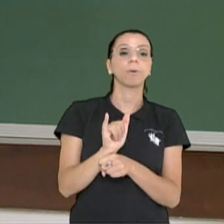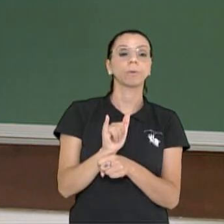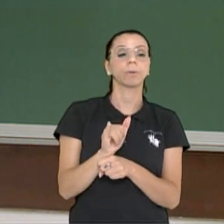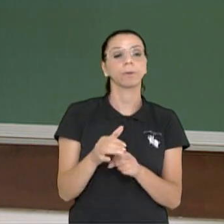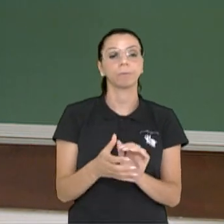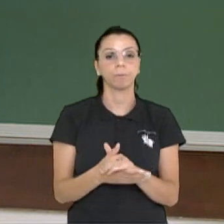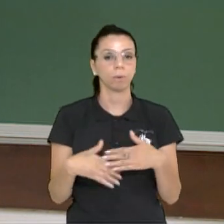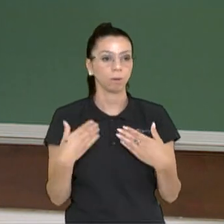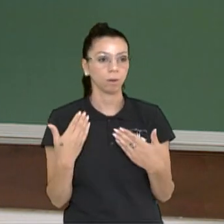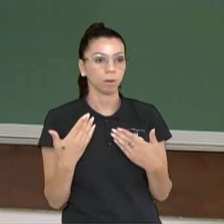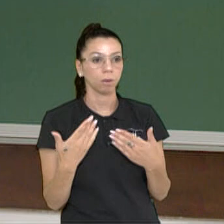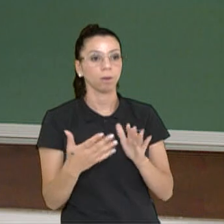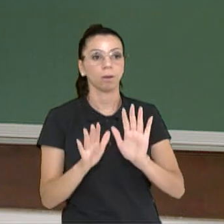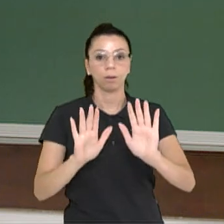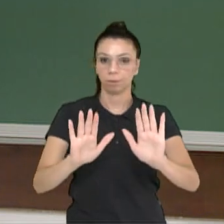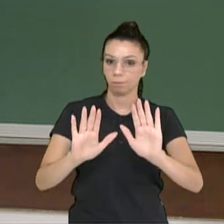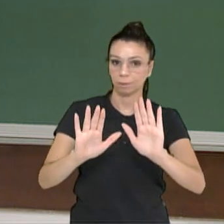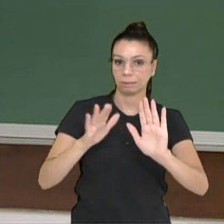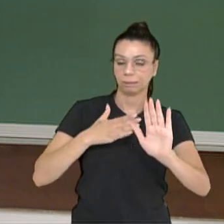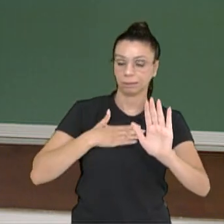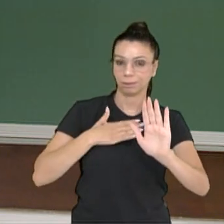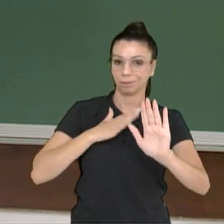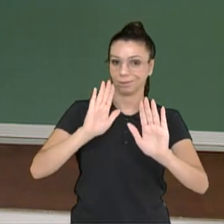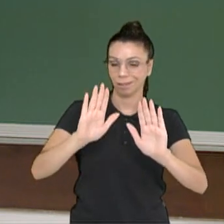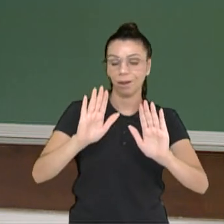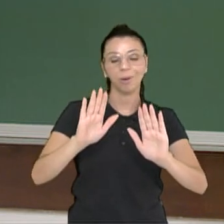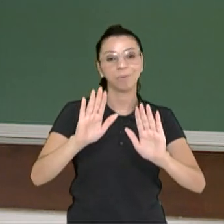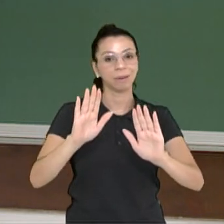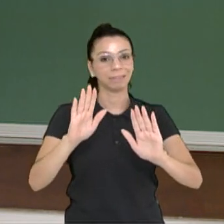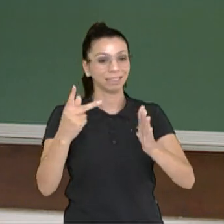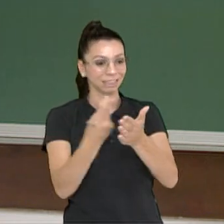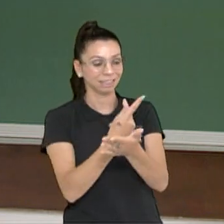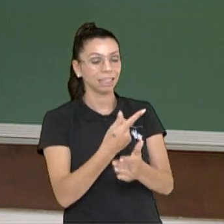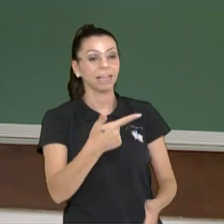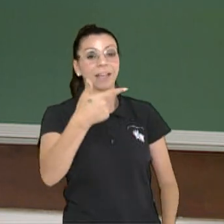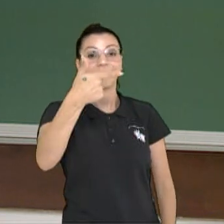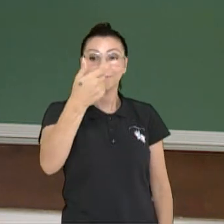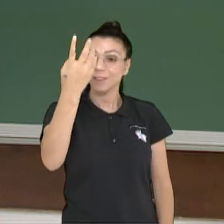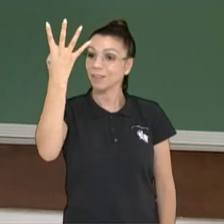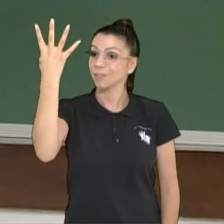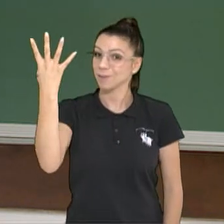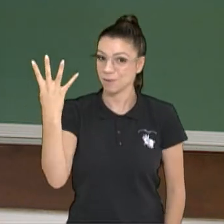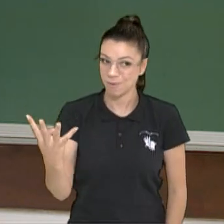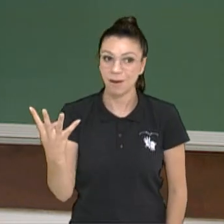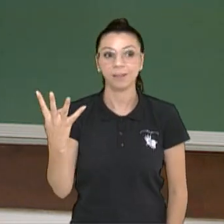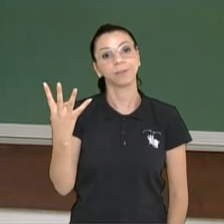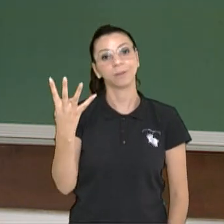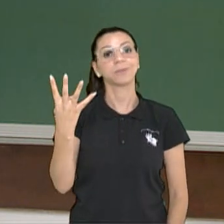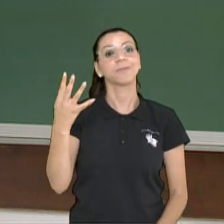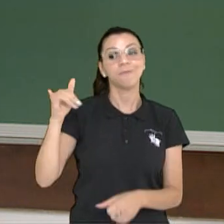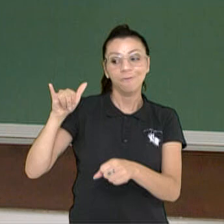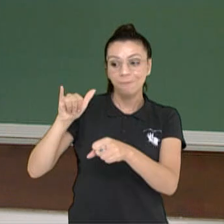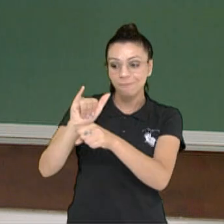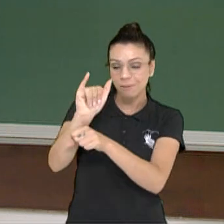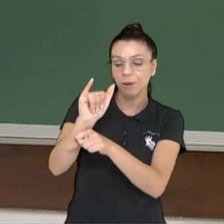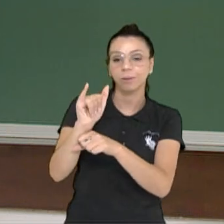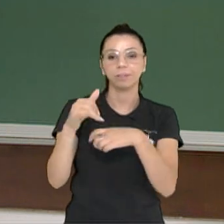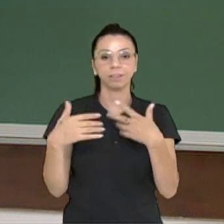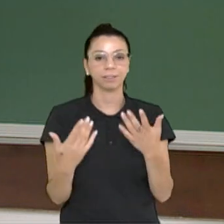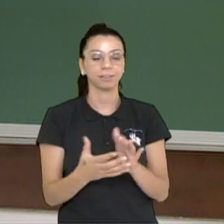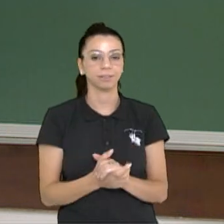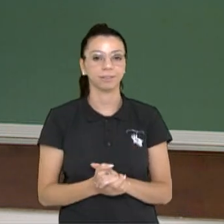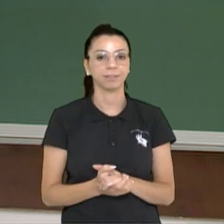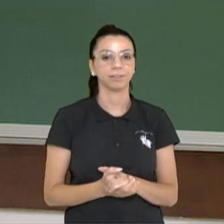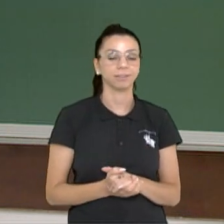Opa, desculpa, 24 faltas, porque eu tinha 216 funcionários na empresa. Deus o livre, tanta falta na empresa, a empresa não anda,